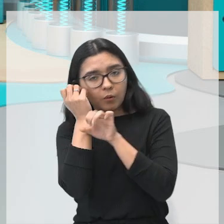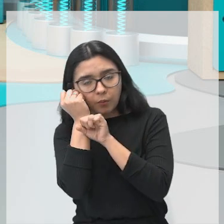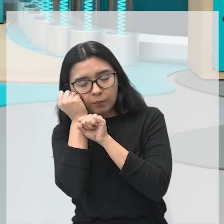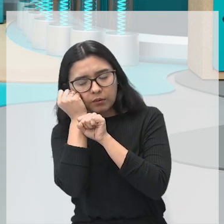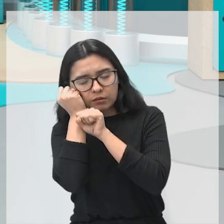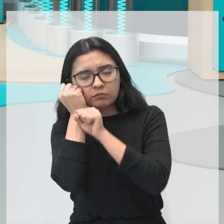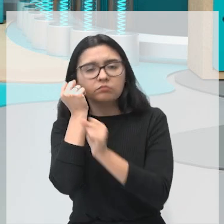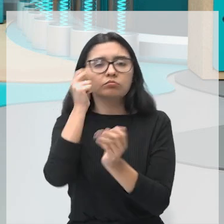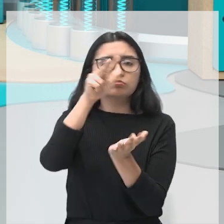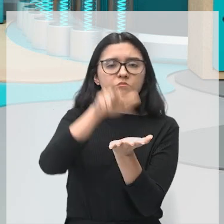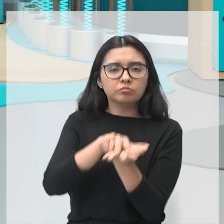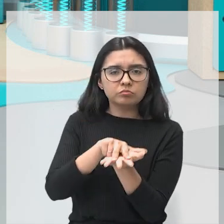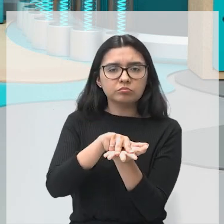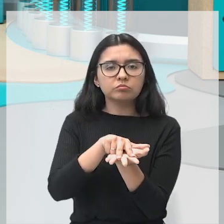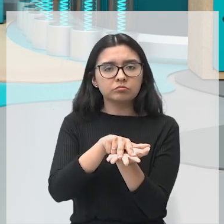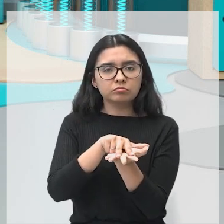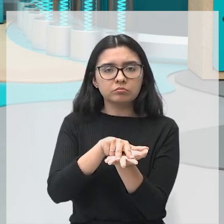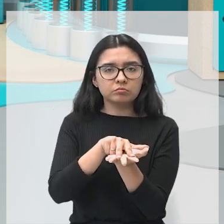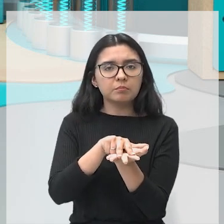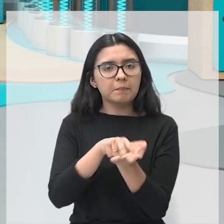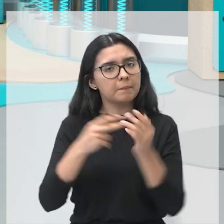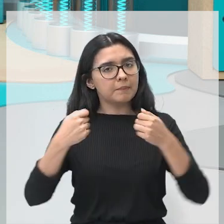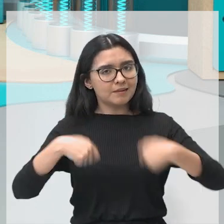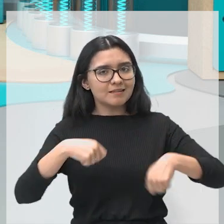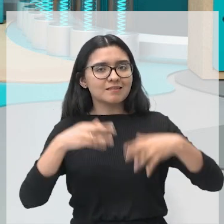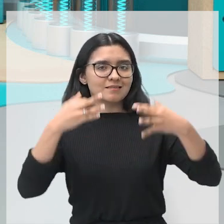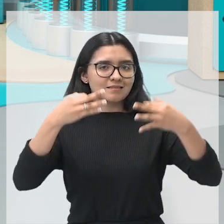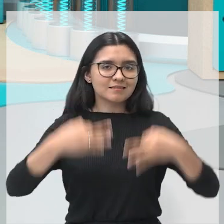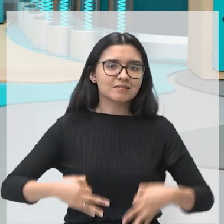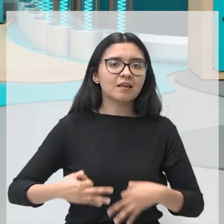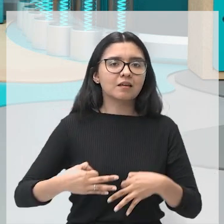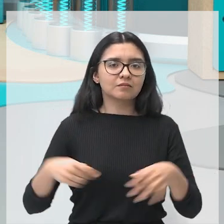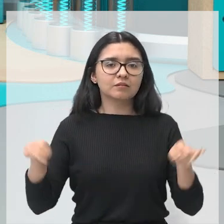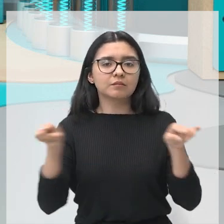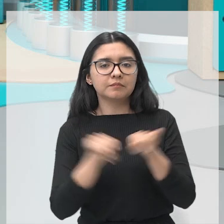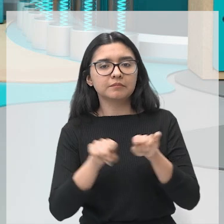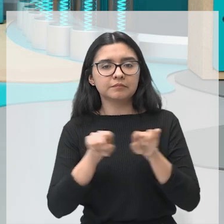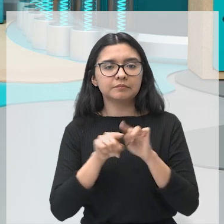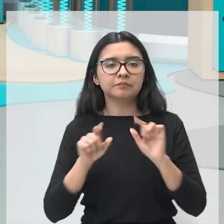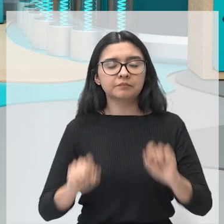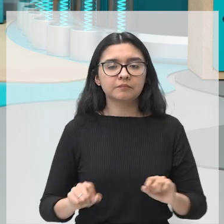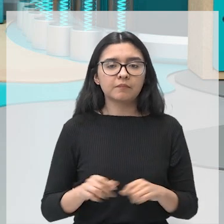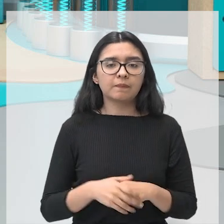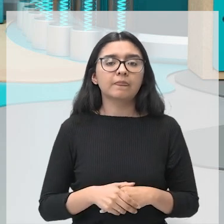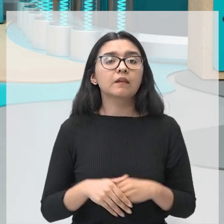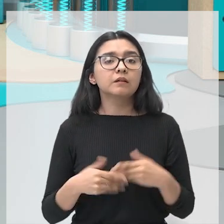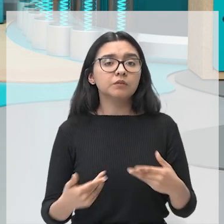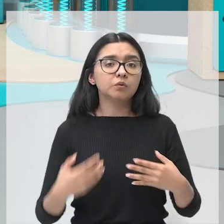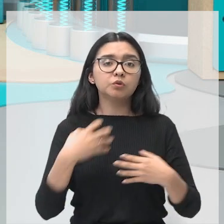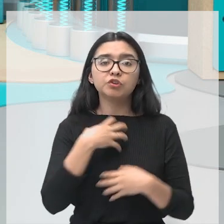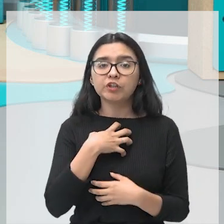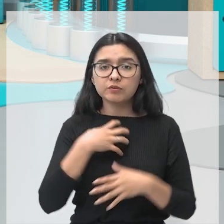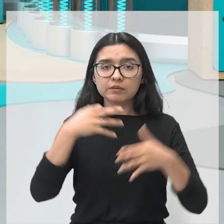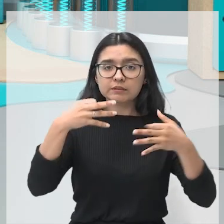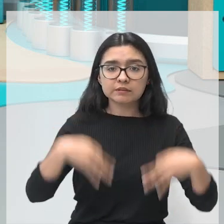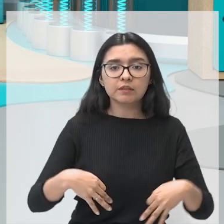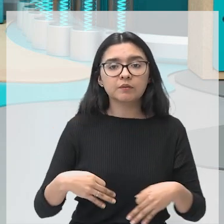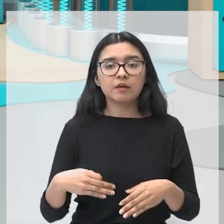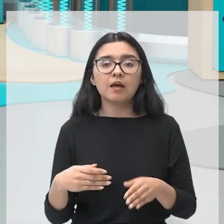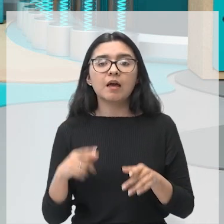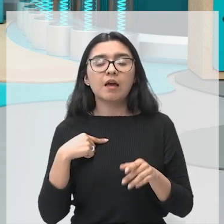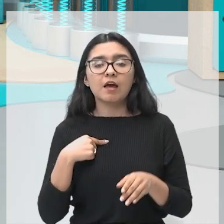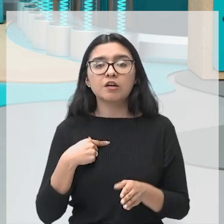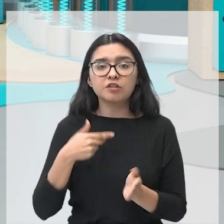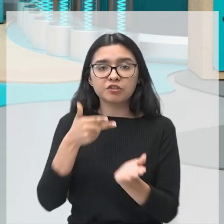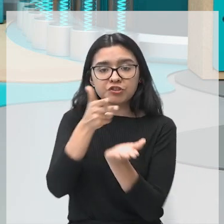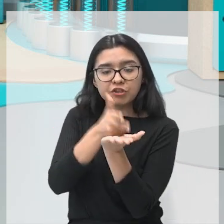não posso deitar de qualquer maneira, eu não posso deitar de qualquer jeito. A postura mais adequada é de lado